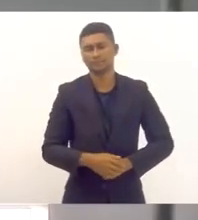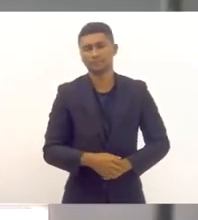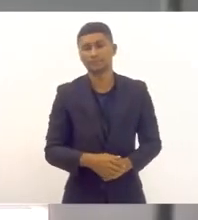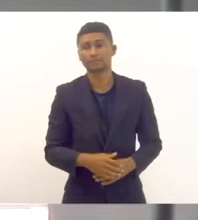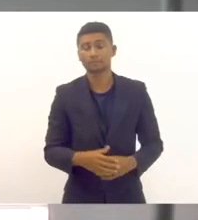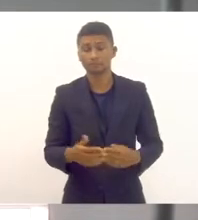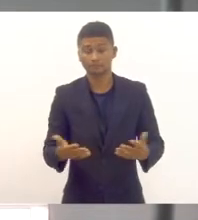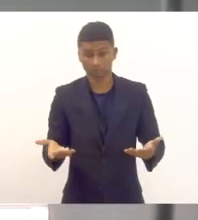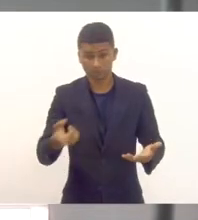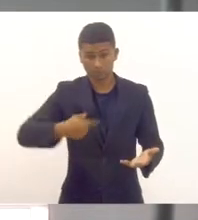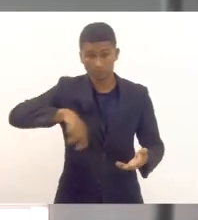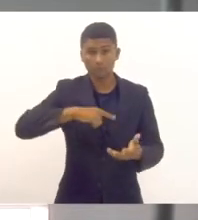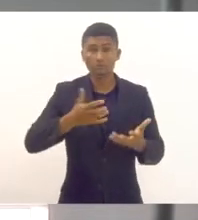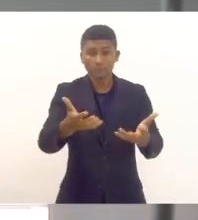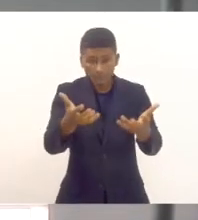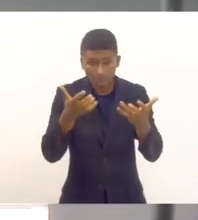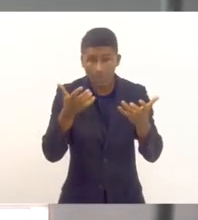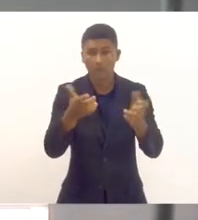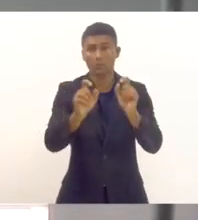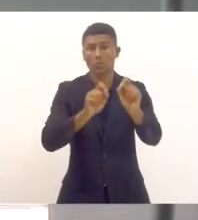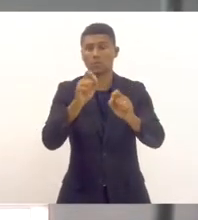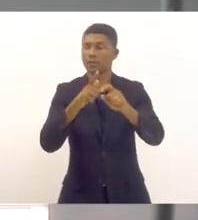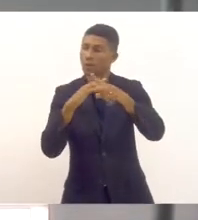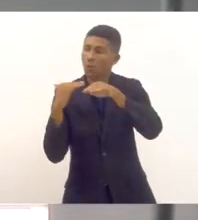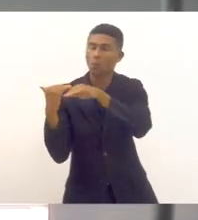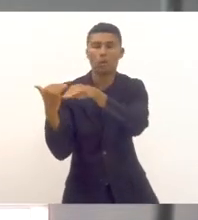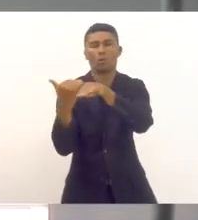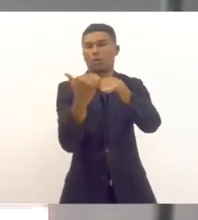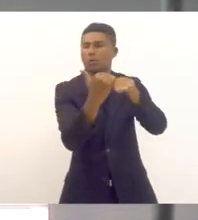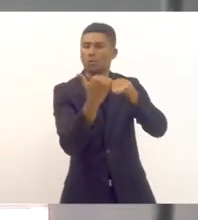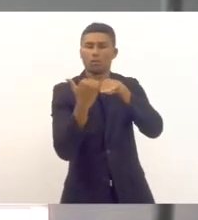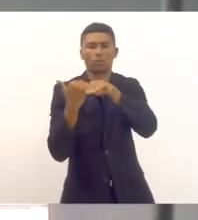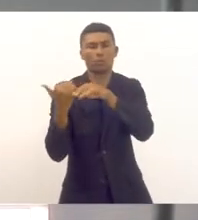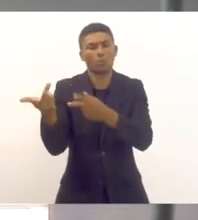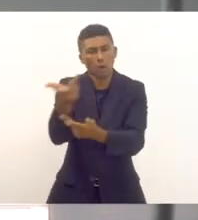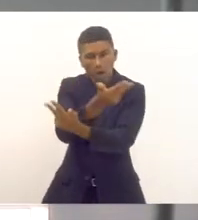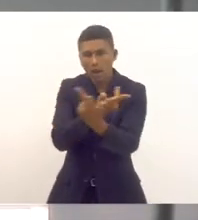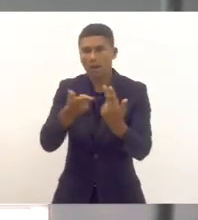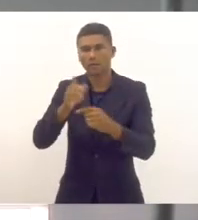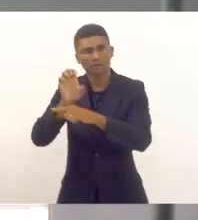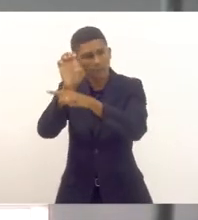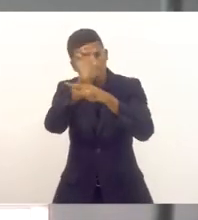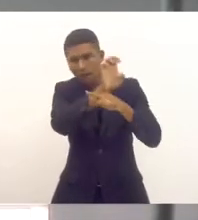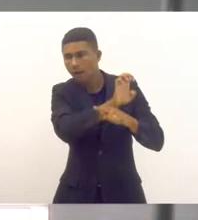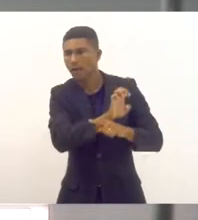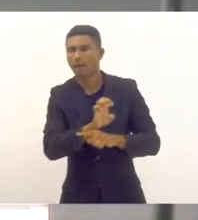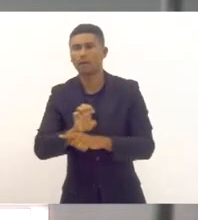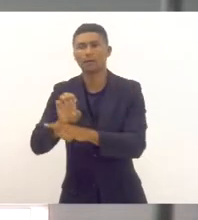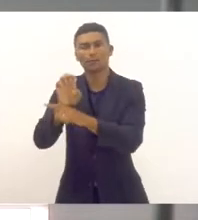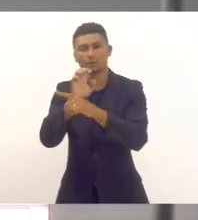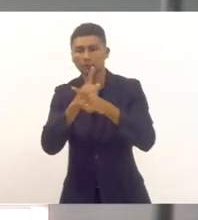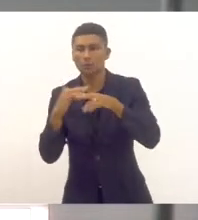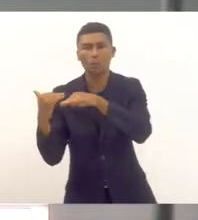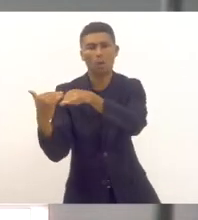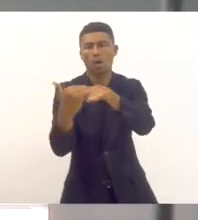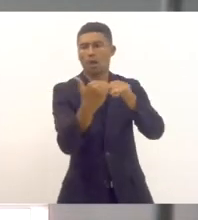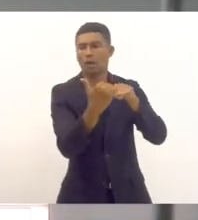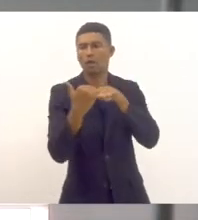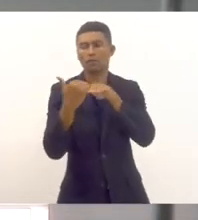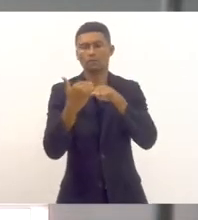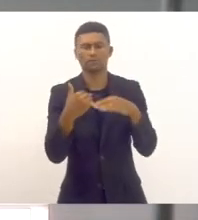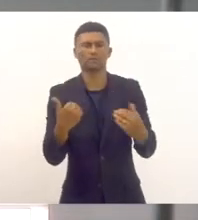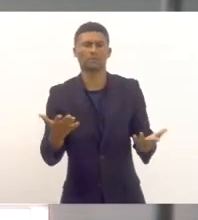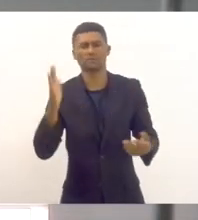queria ser tratado, pelo menos, igual. É inadmissível eu